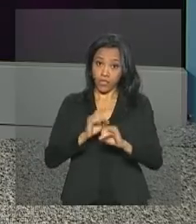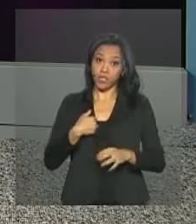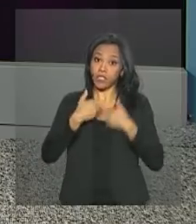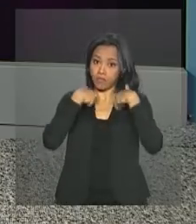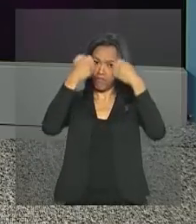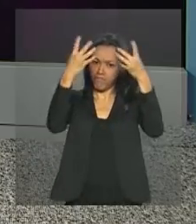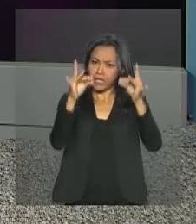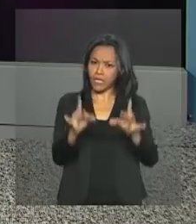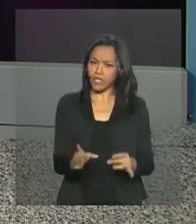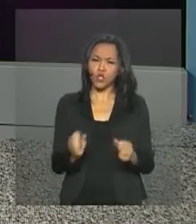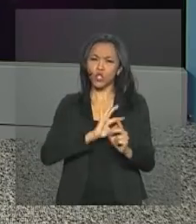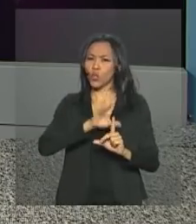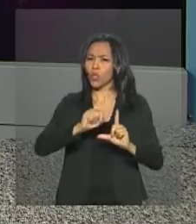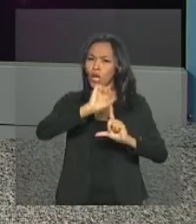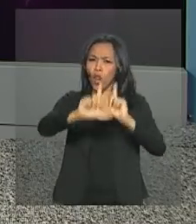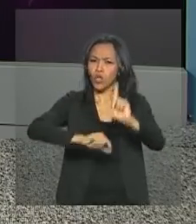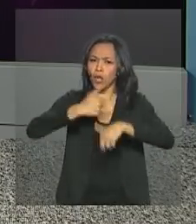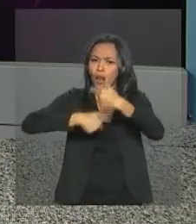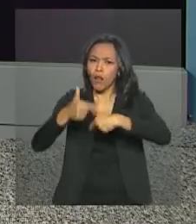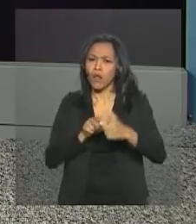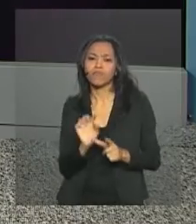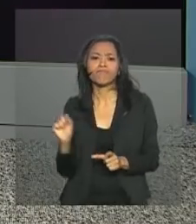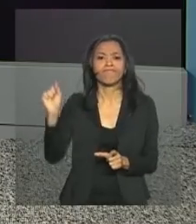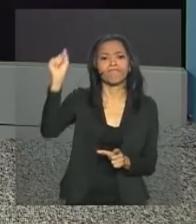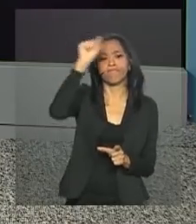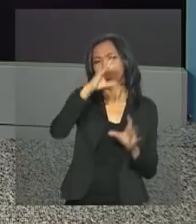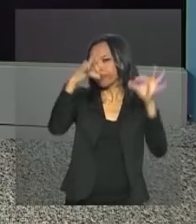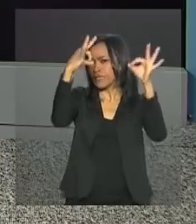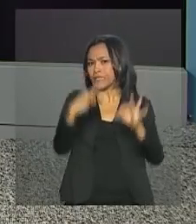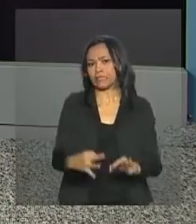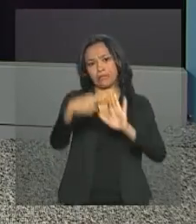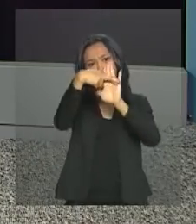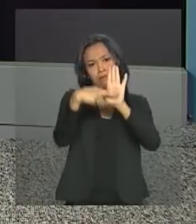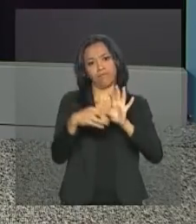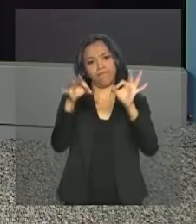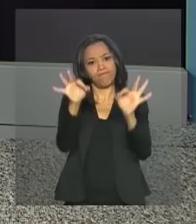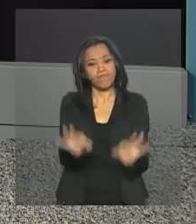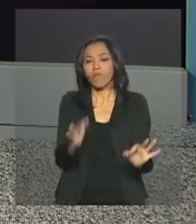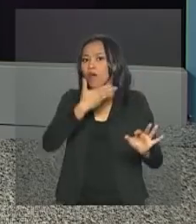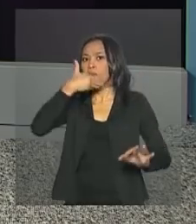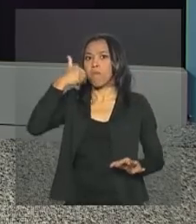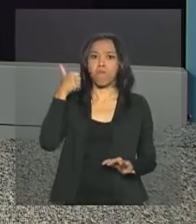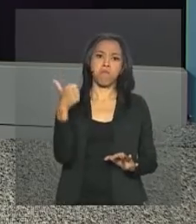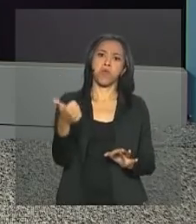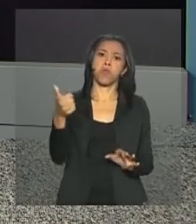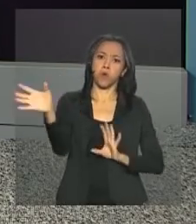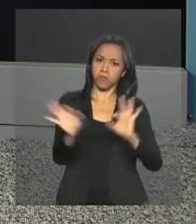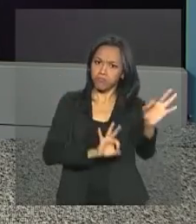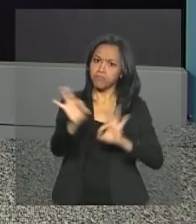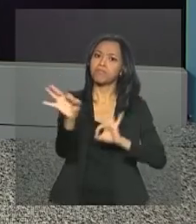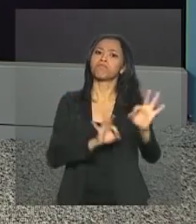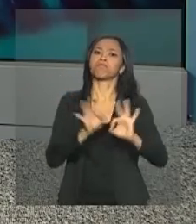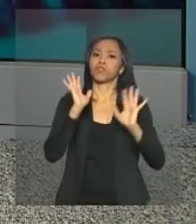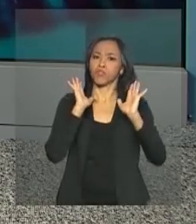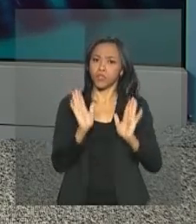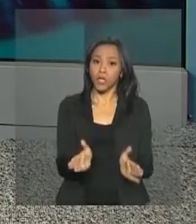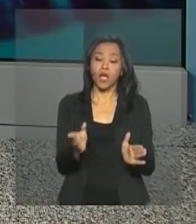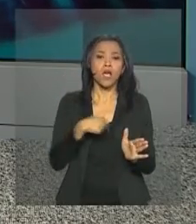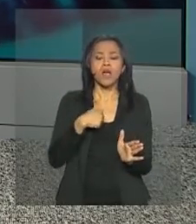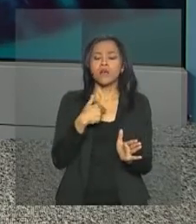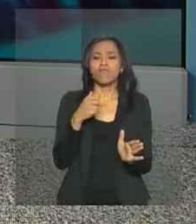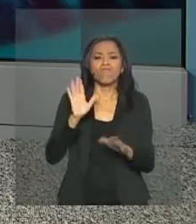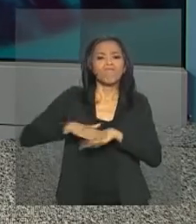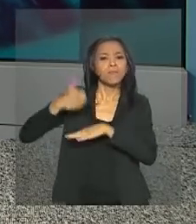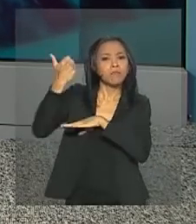toda a logística de aplicação do exame funcionou corretamente e que esta foi a melhor edição já registrada segundo ele não houve